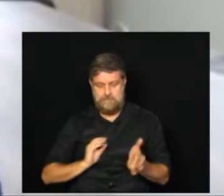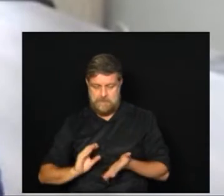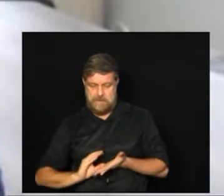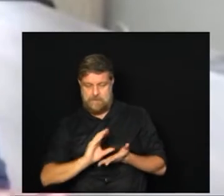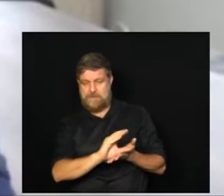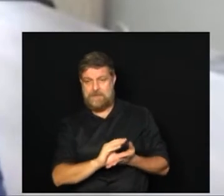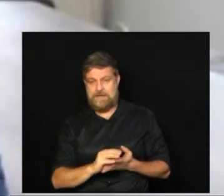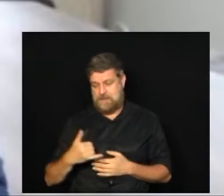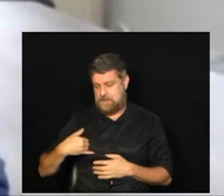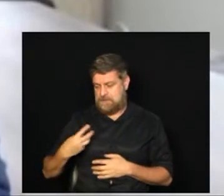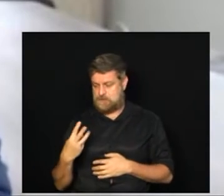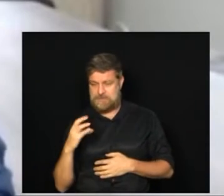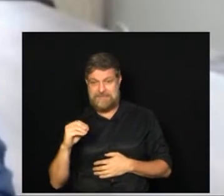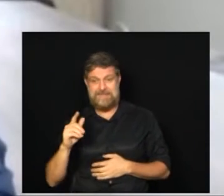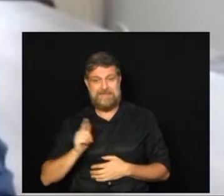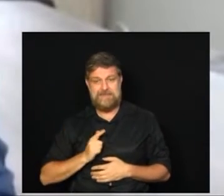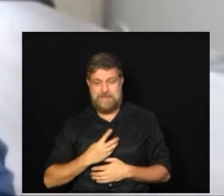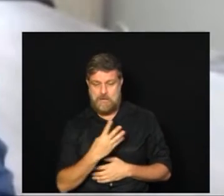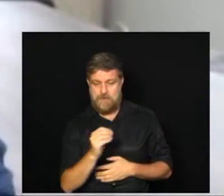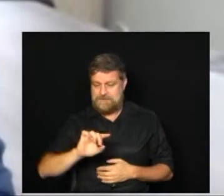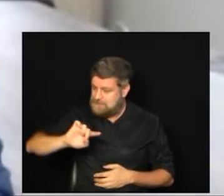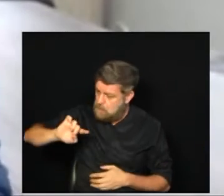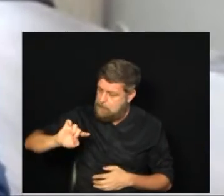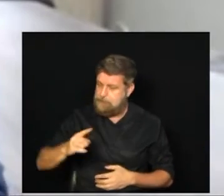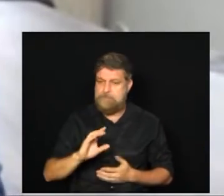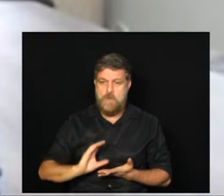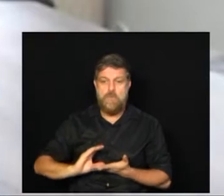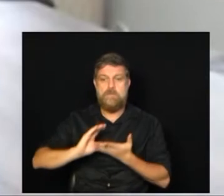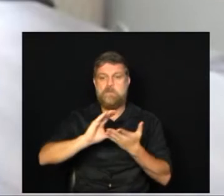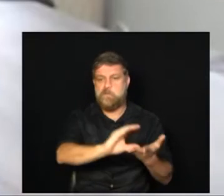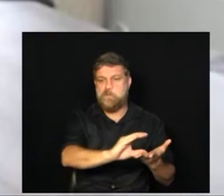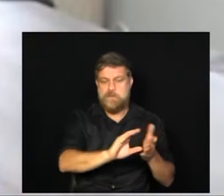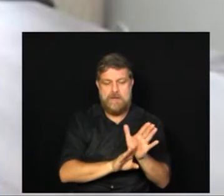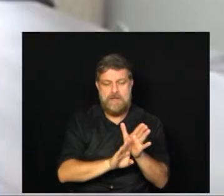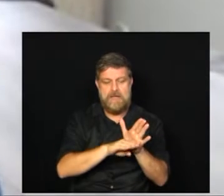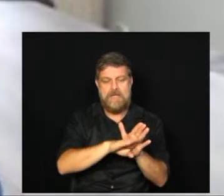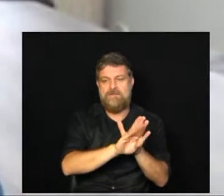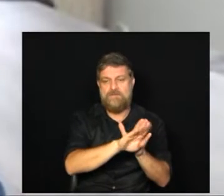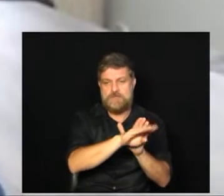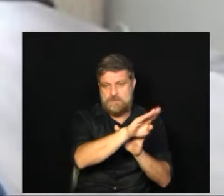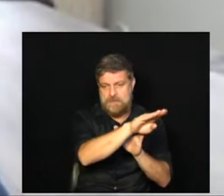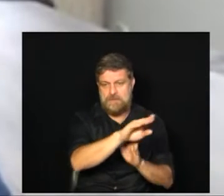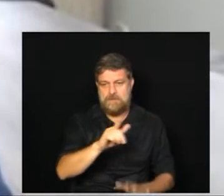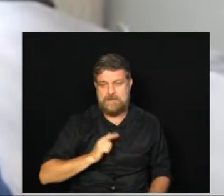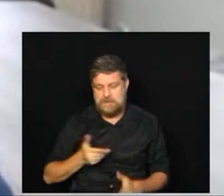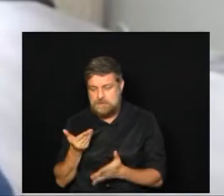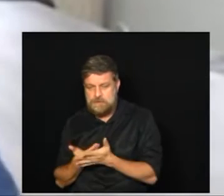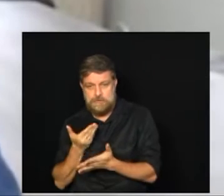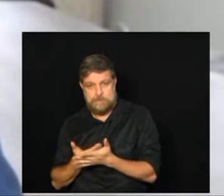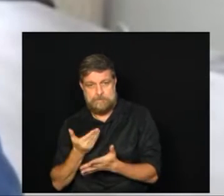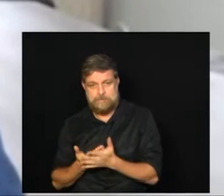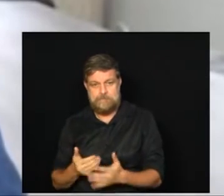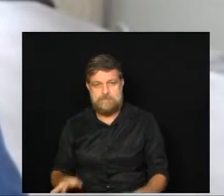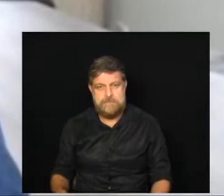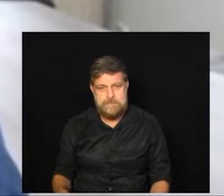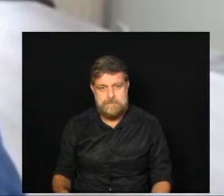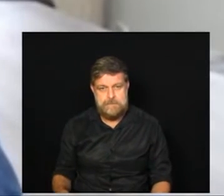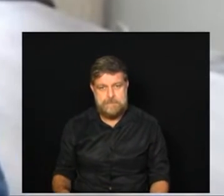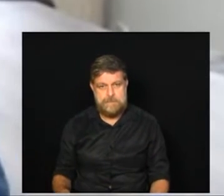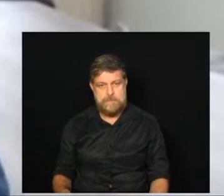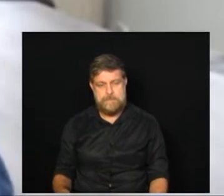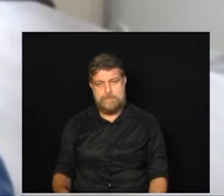mercado? Perfeito. Isso é uma dúvida constante, né? Eu conto sempre a história do meu